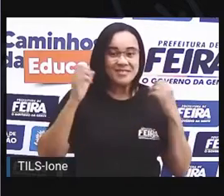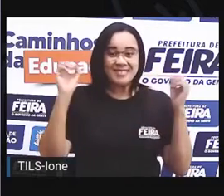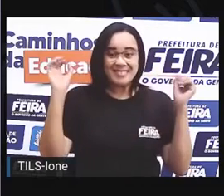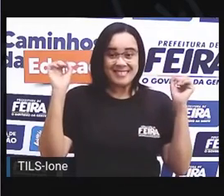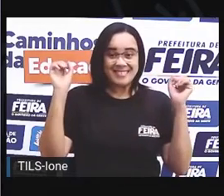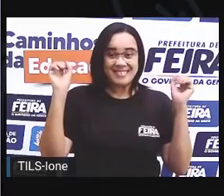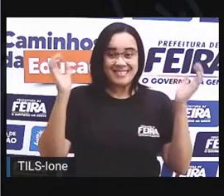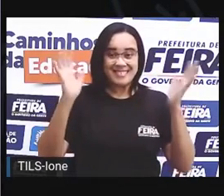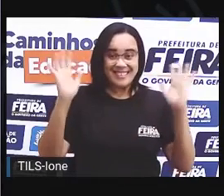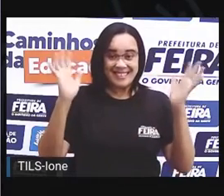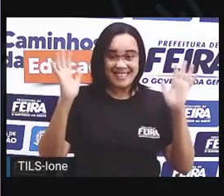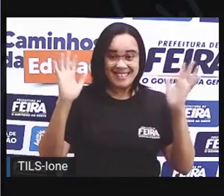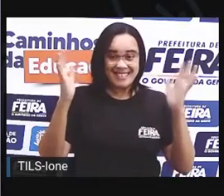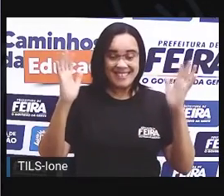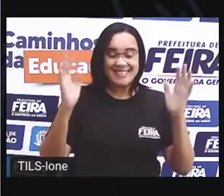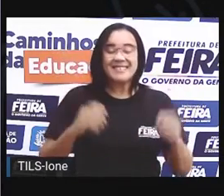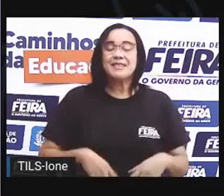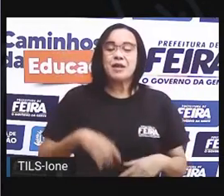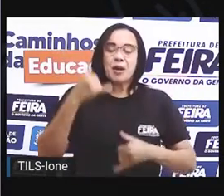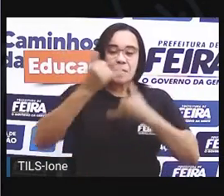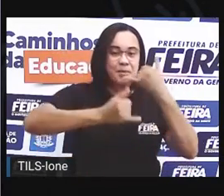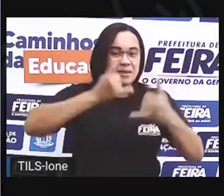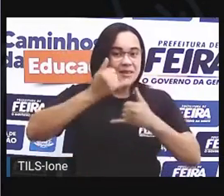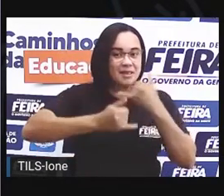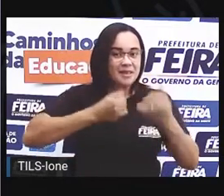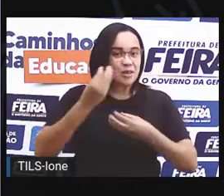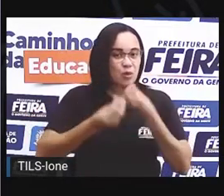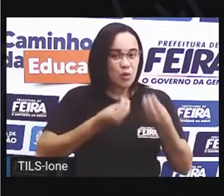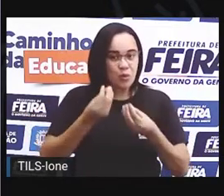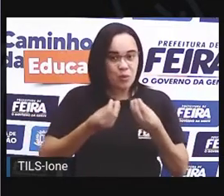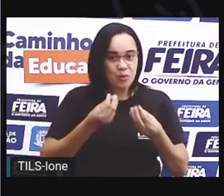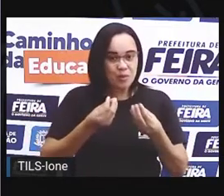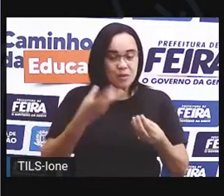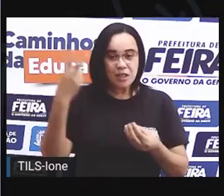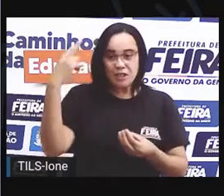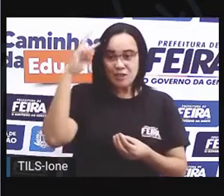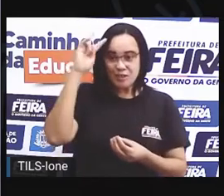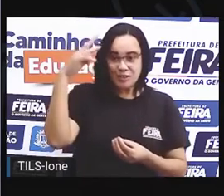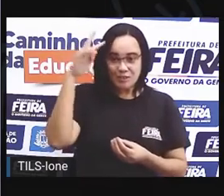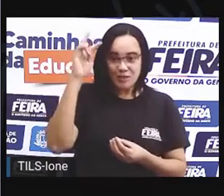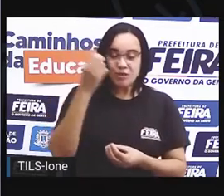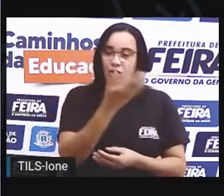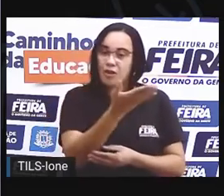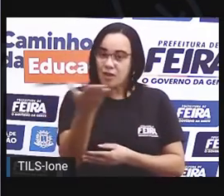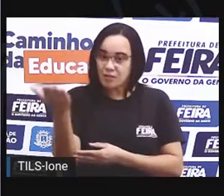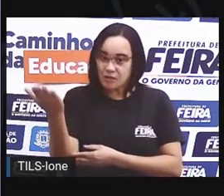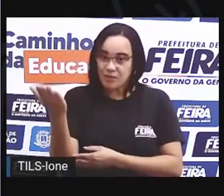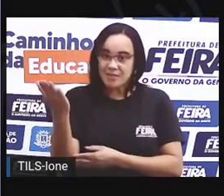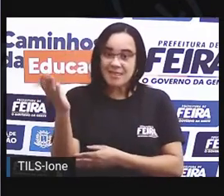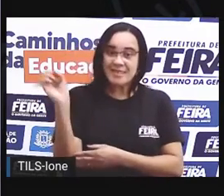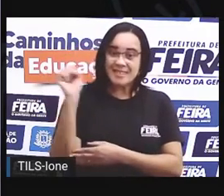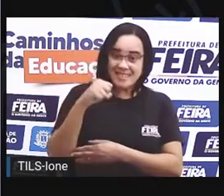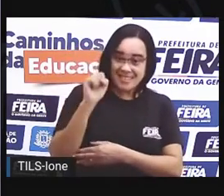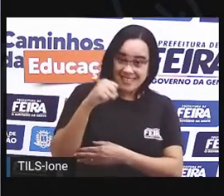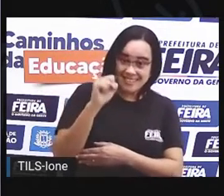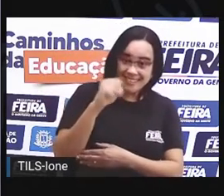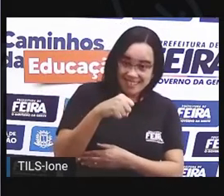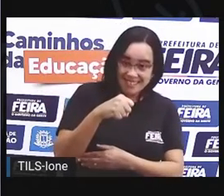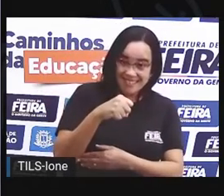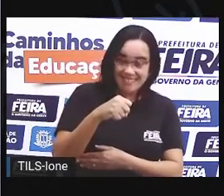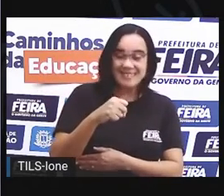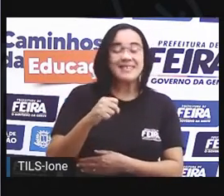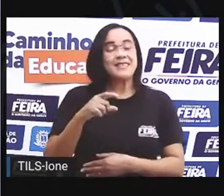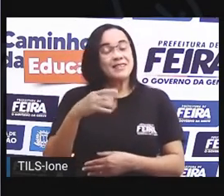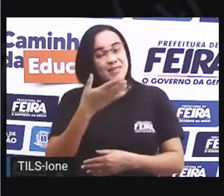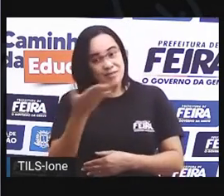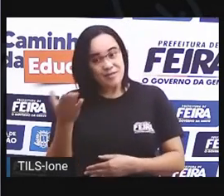A brincadeira é assim, tá? Quando eu falar história, vocês falam agora. Quando eu falar